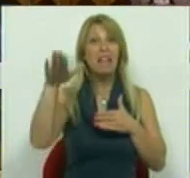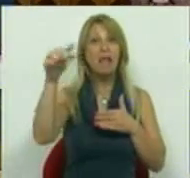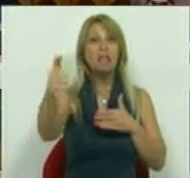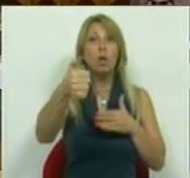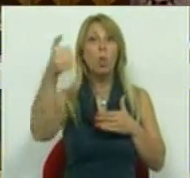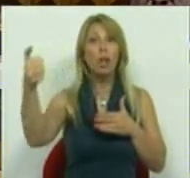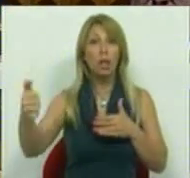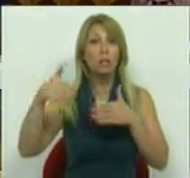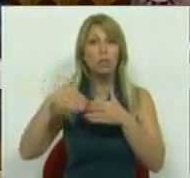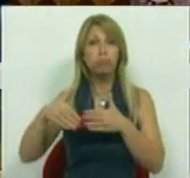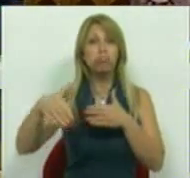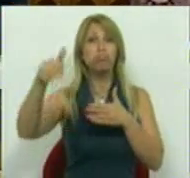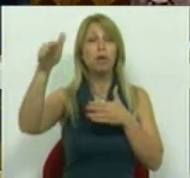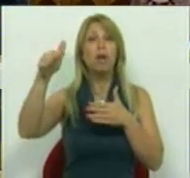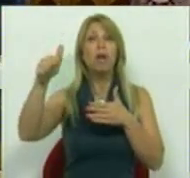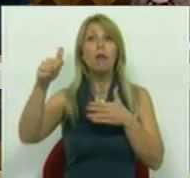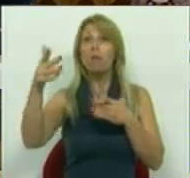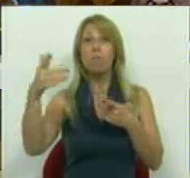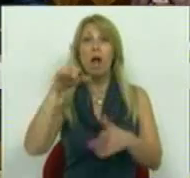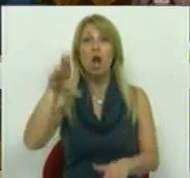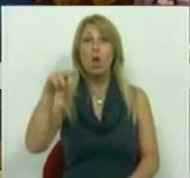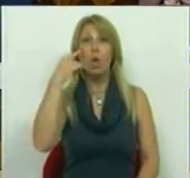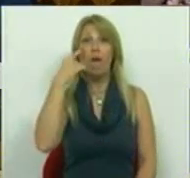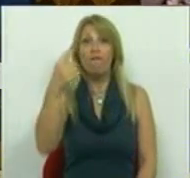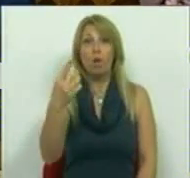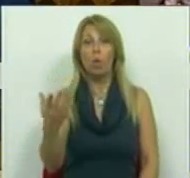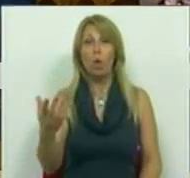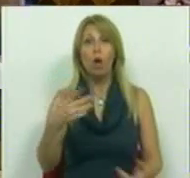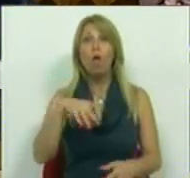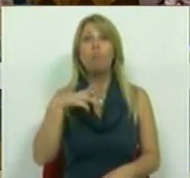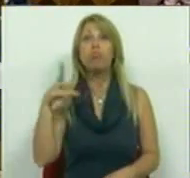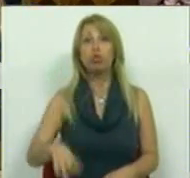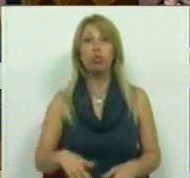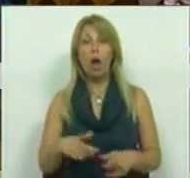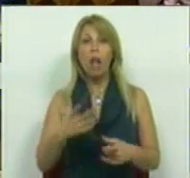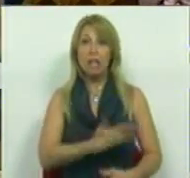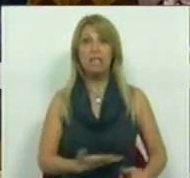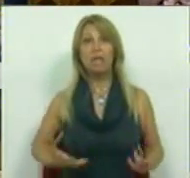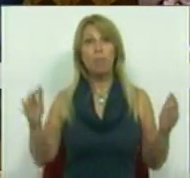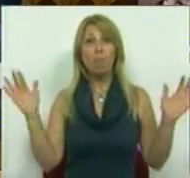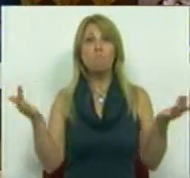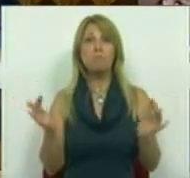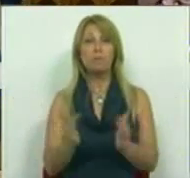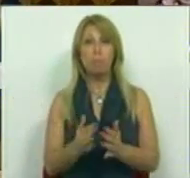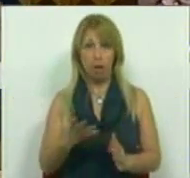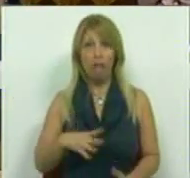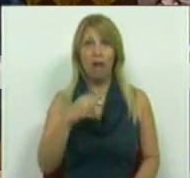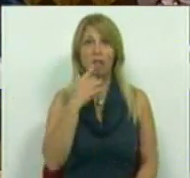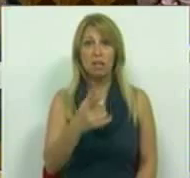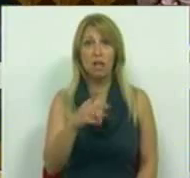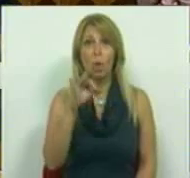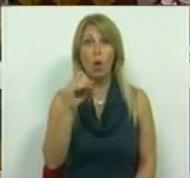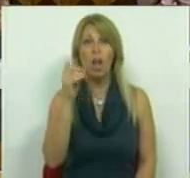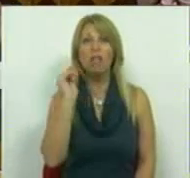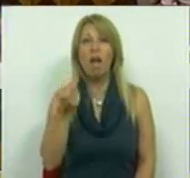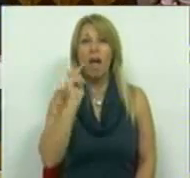idade sem nunca ter visto Portugal a diminuir o desemprego. 40 anos de miséria, 40 anos